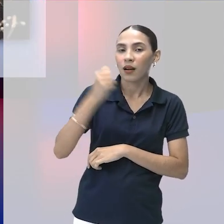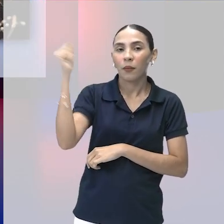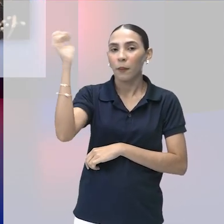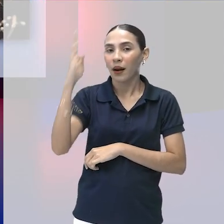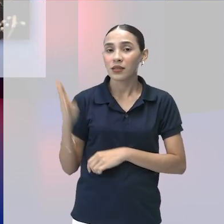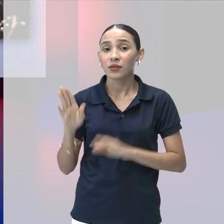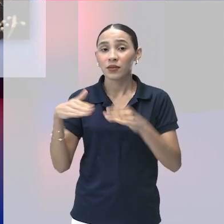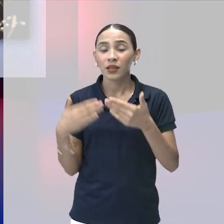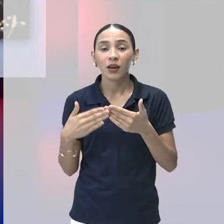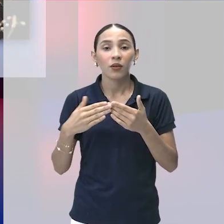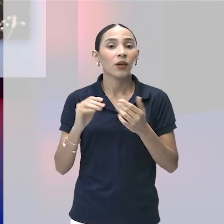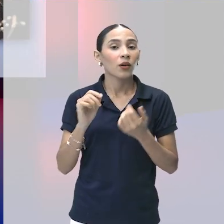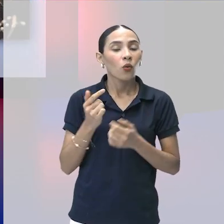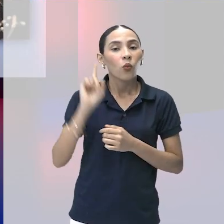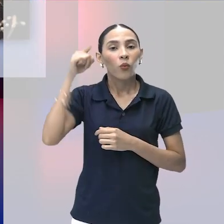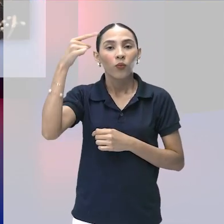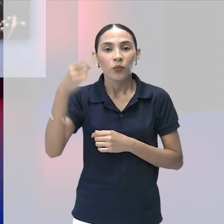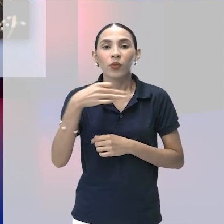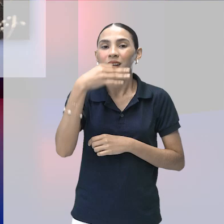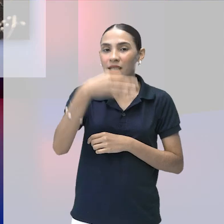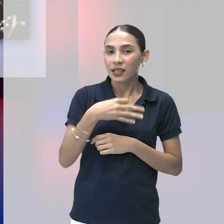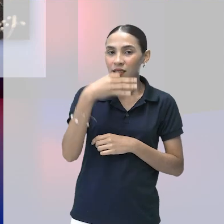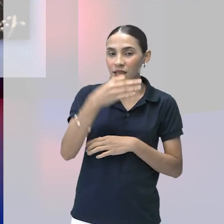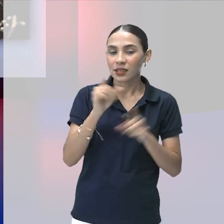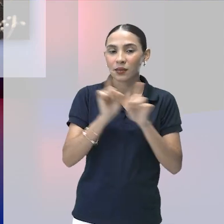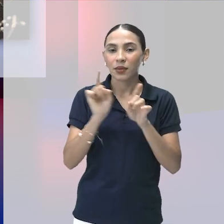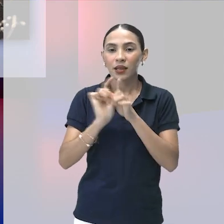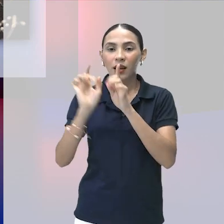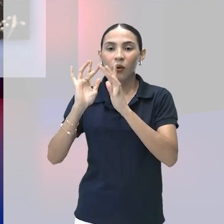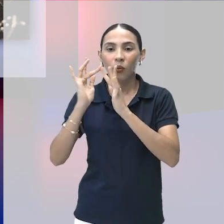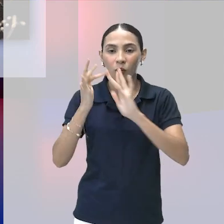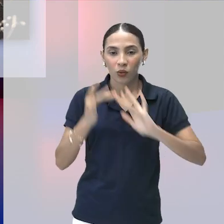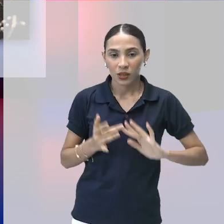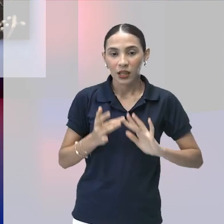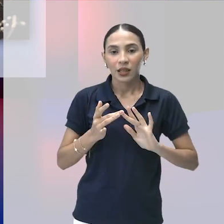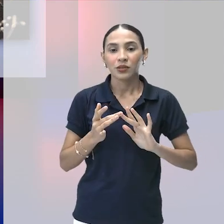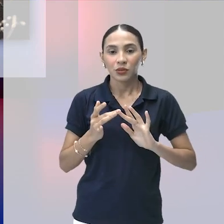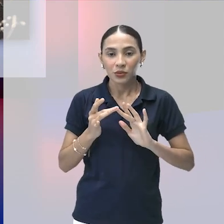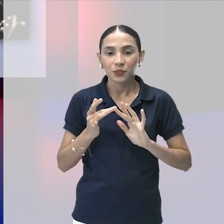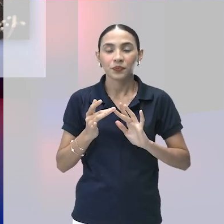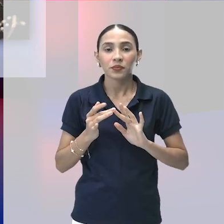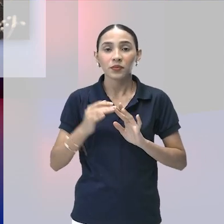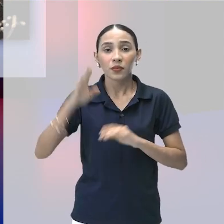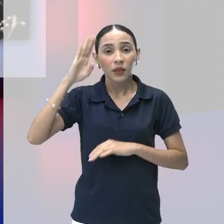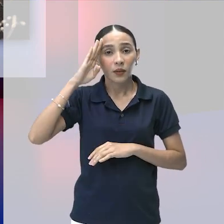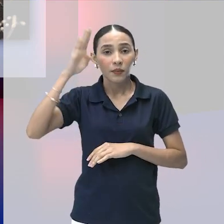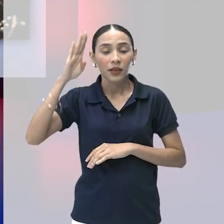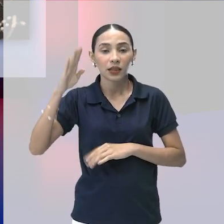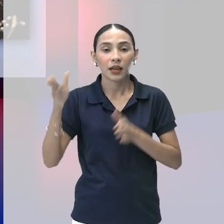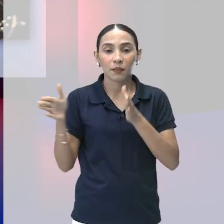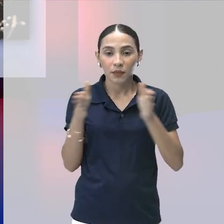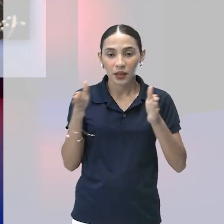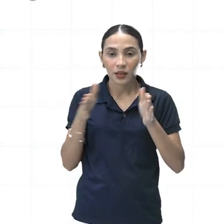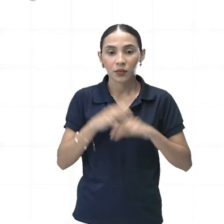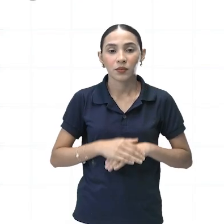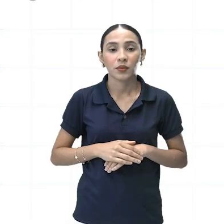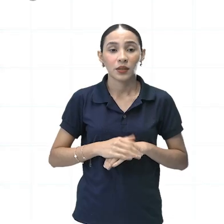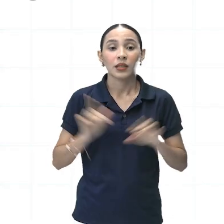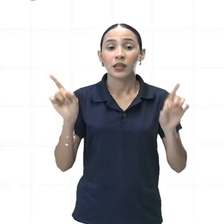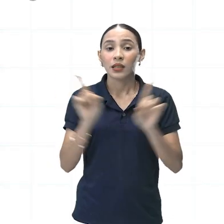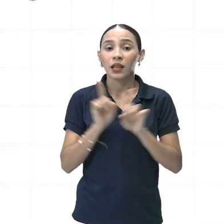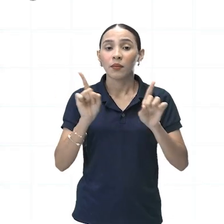Então, aí já faria mais uma crítica aí ao contexto da ditadura militar. Então, um